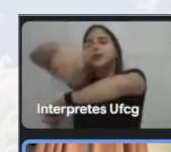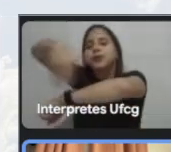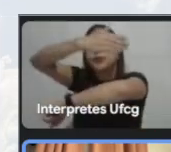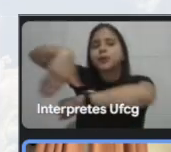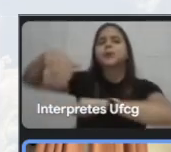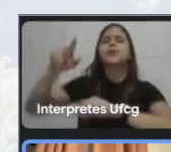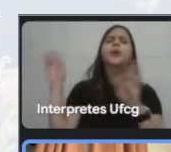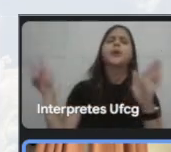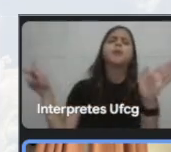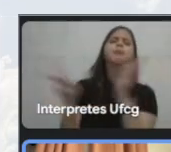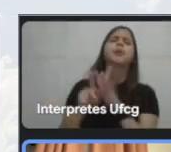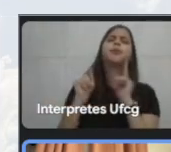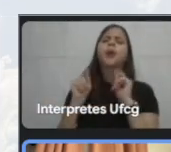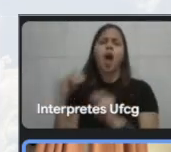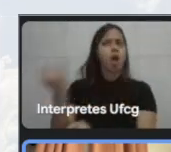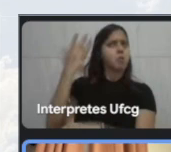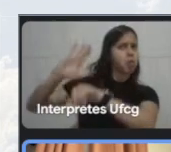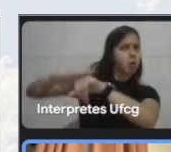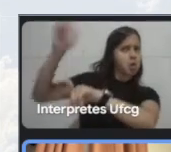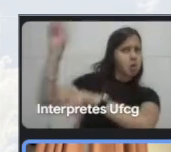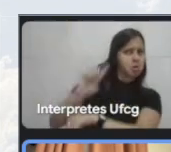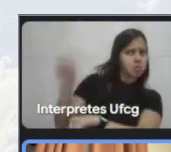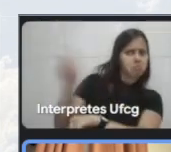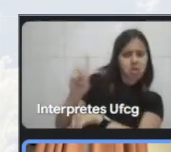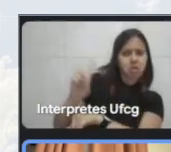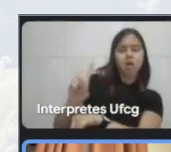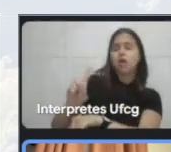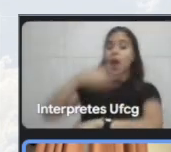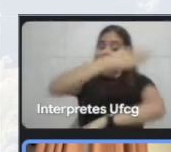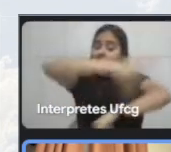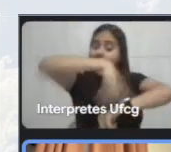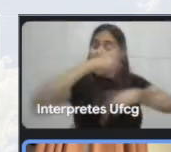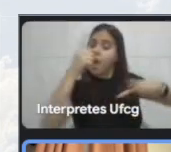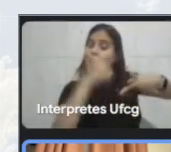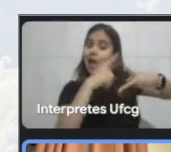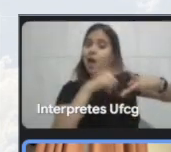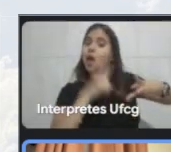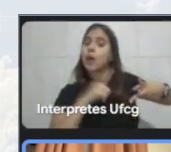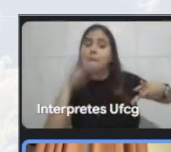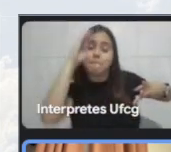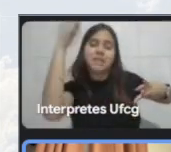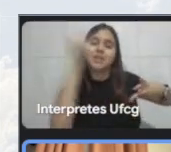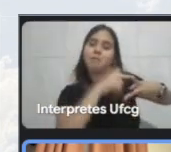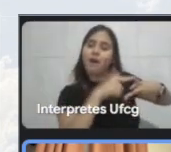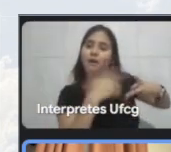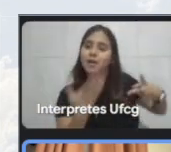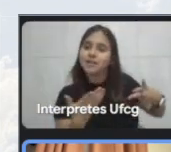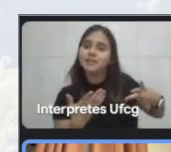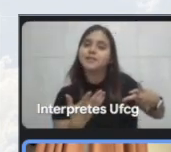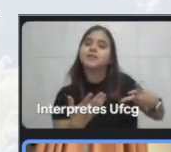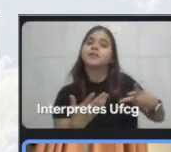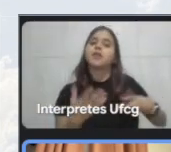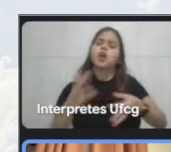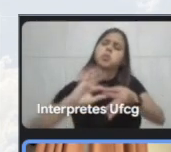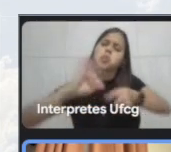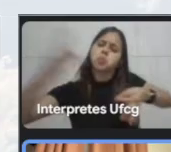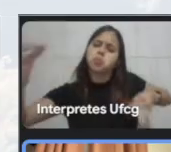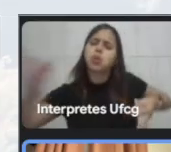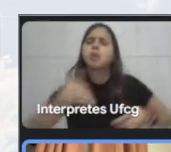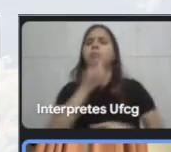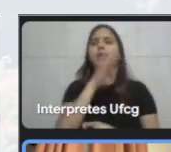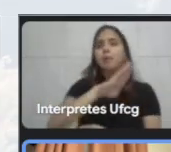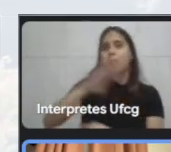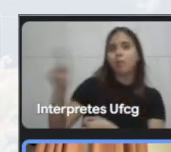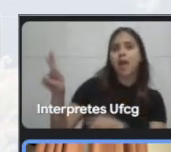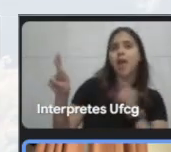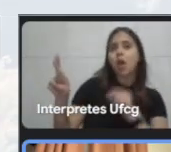residenciais, que não têm uma importância tão significativa para o fluxo urbano da cidade. Então, essa distância a rodovias principais, como o BR e tudo mais,